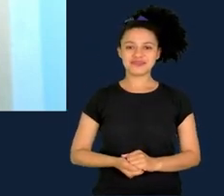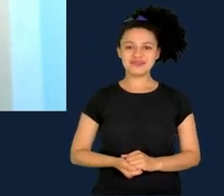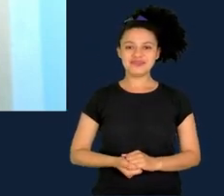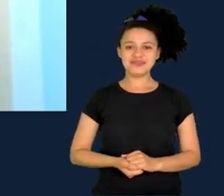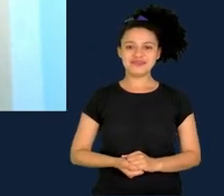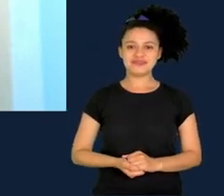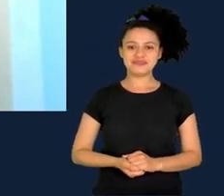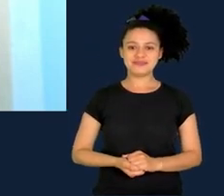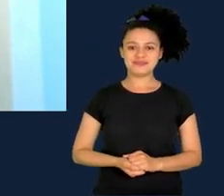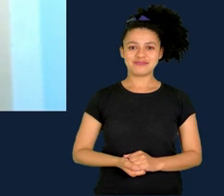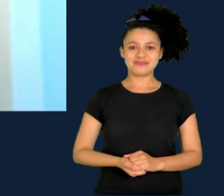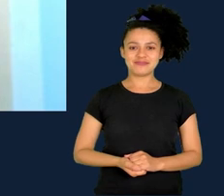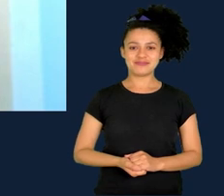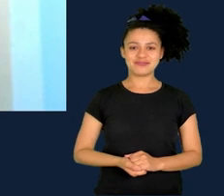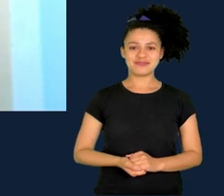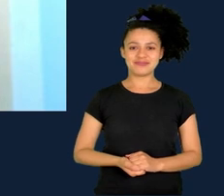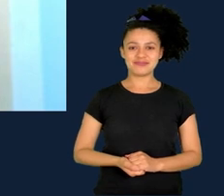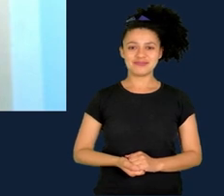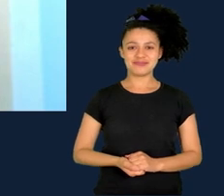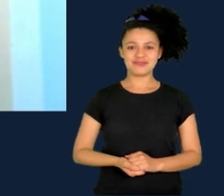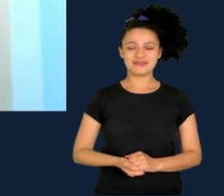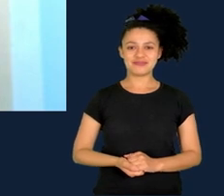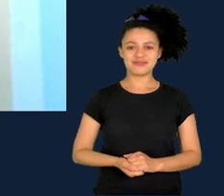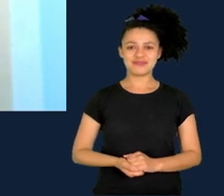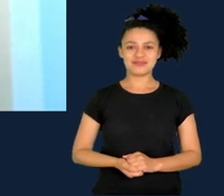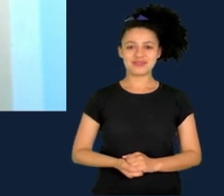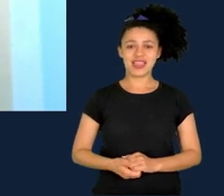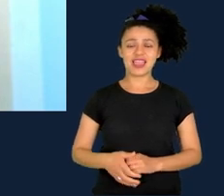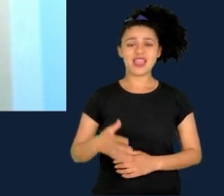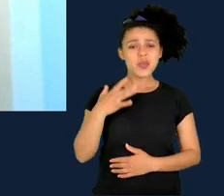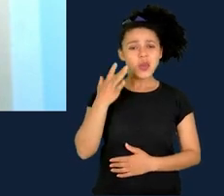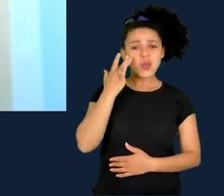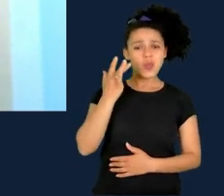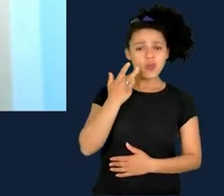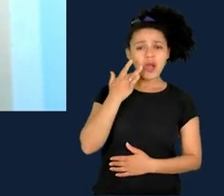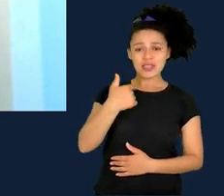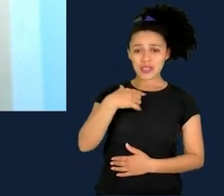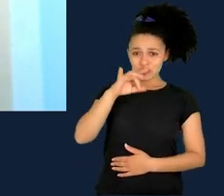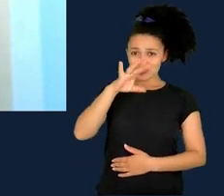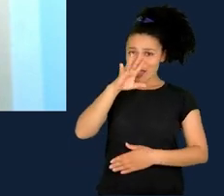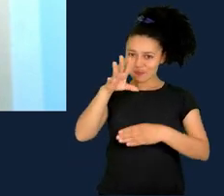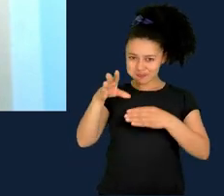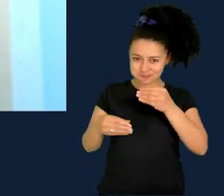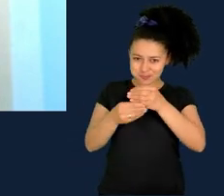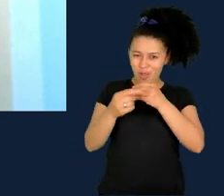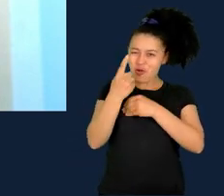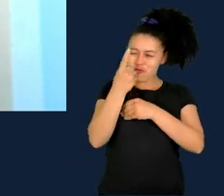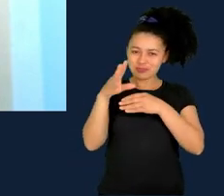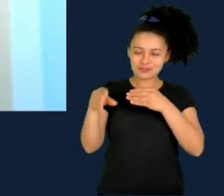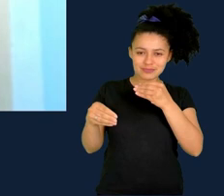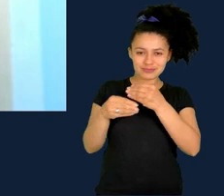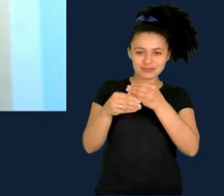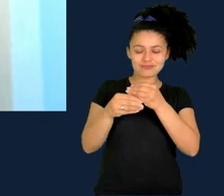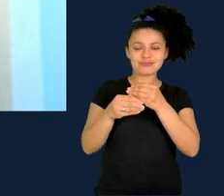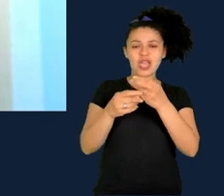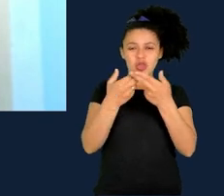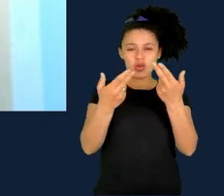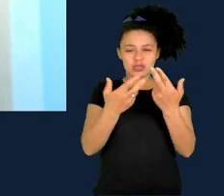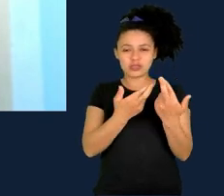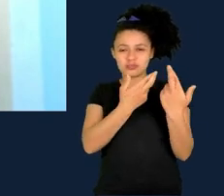And I think I would just add that... Eu acho que eu só acrescentaria que é a única coisa responsável a ser